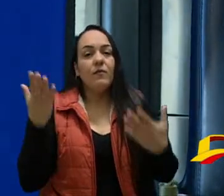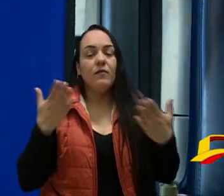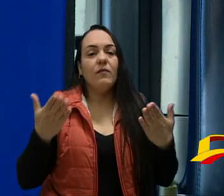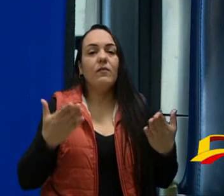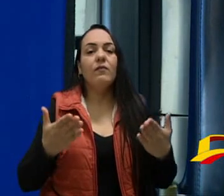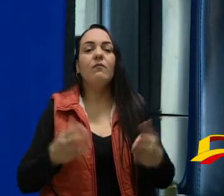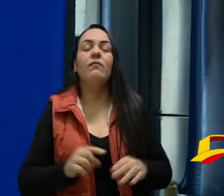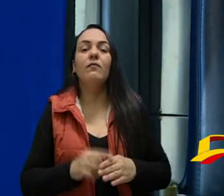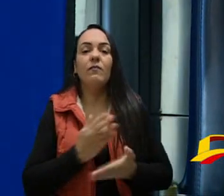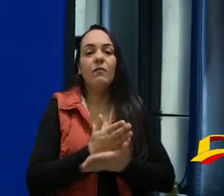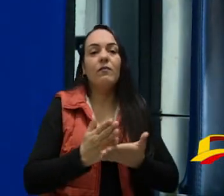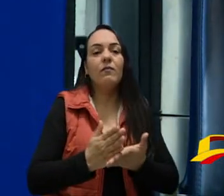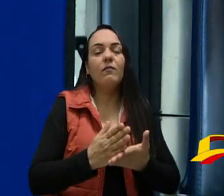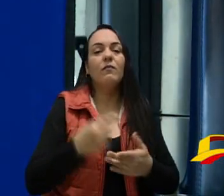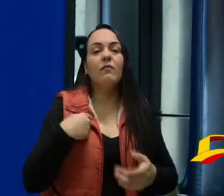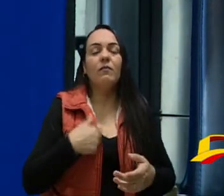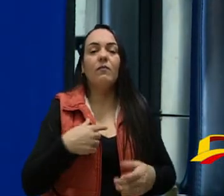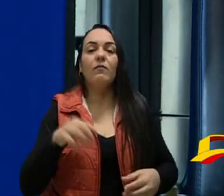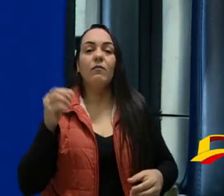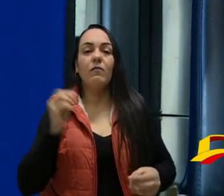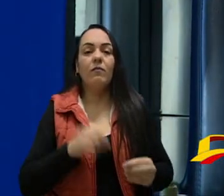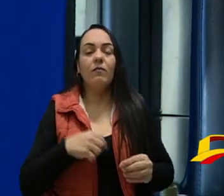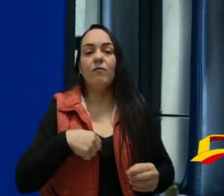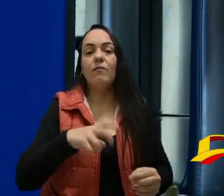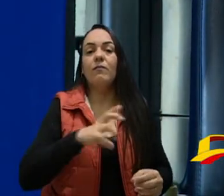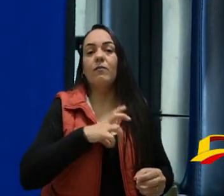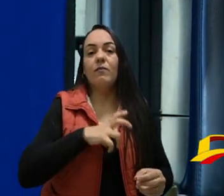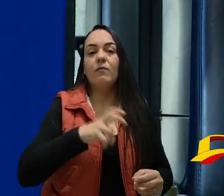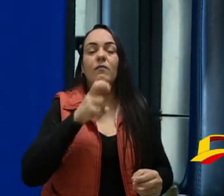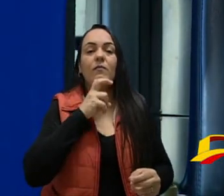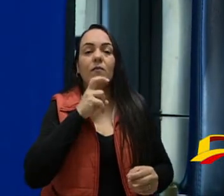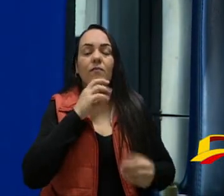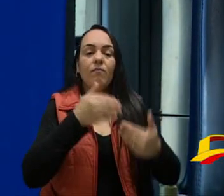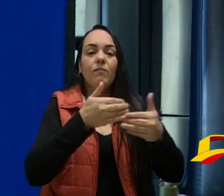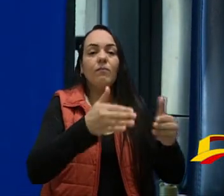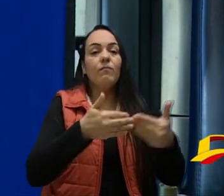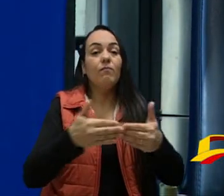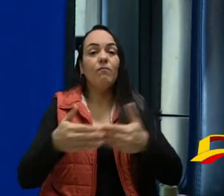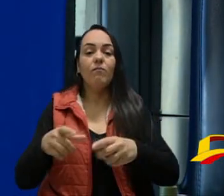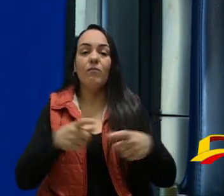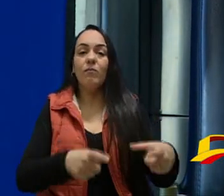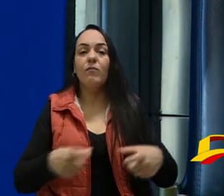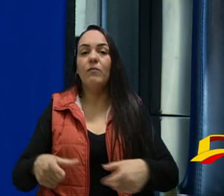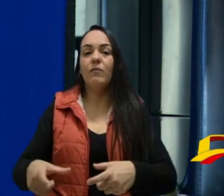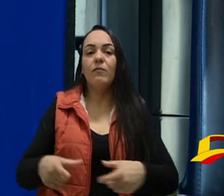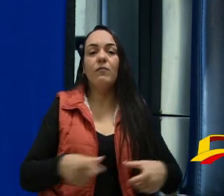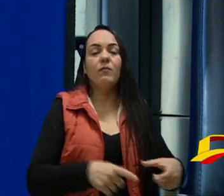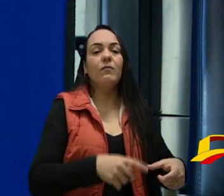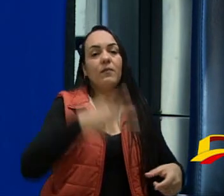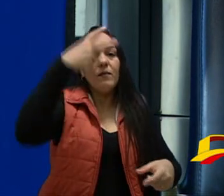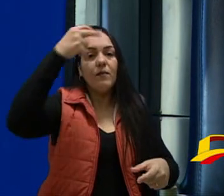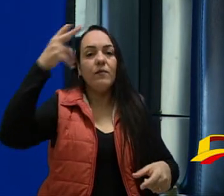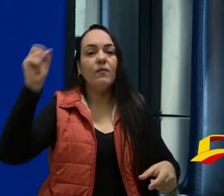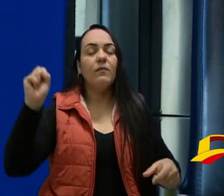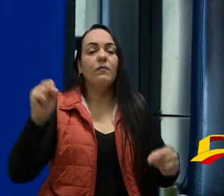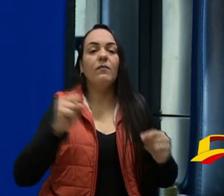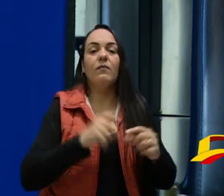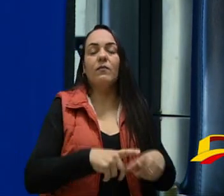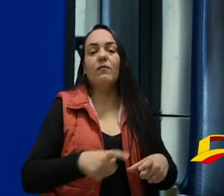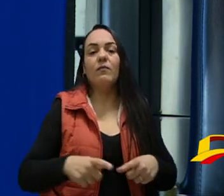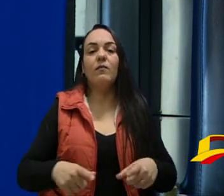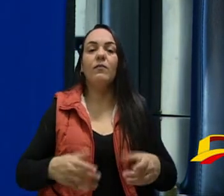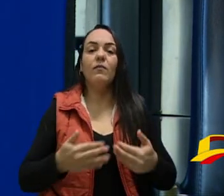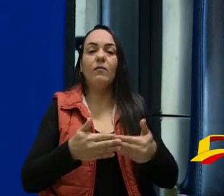eu falei de mim se nós estamos tendo sorocaba está tendo uma flexibilização a prefeita ela tá